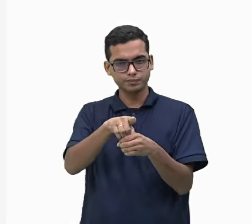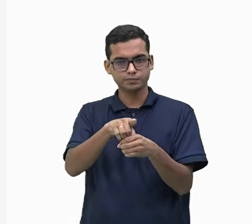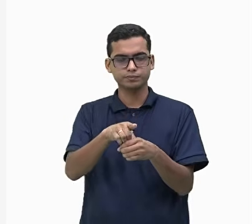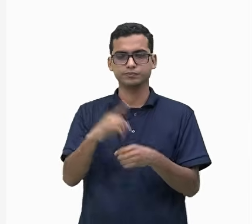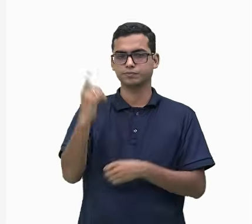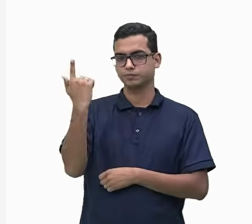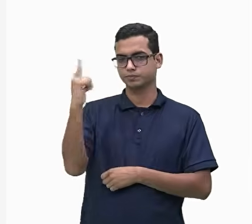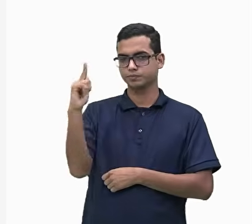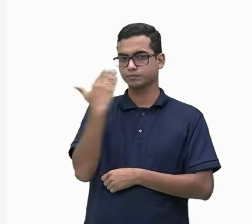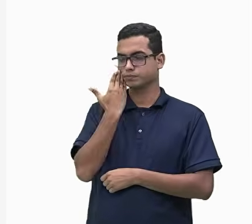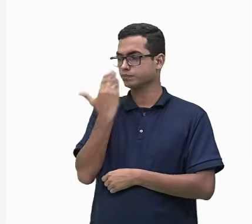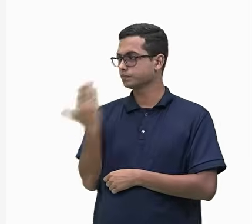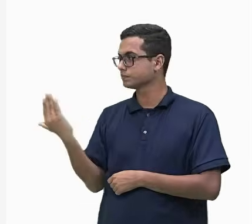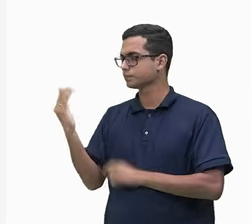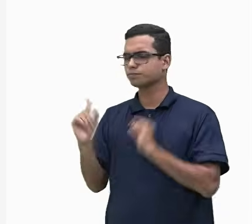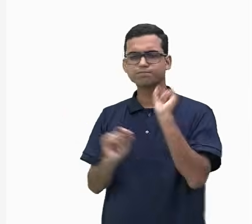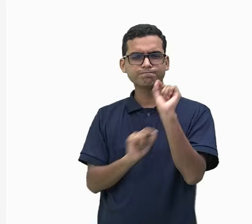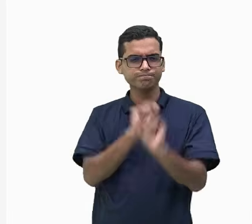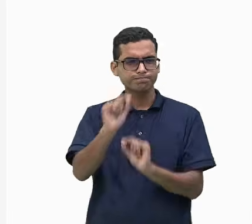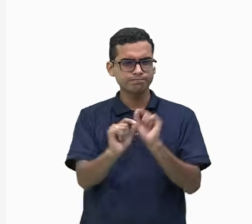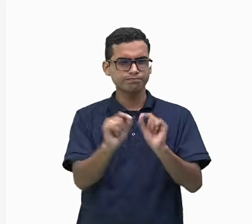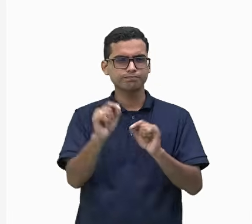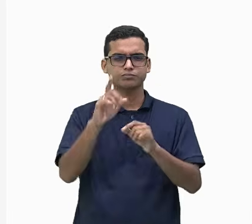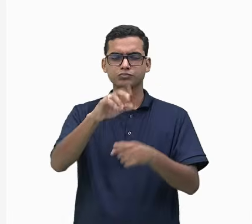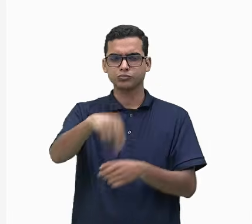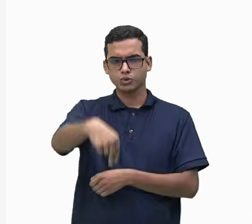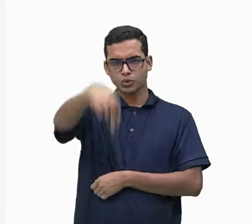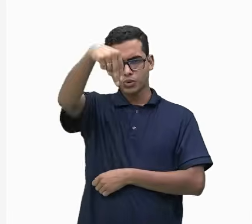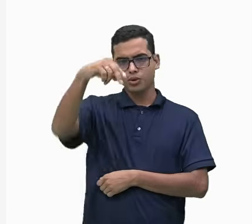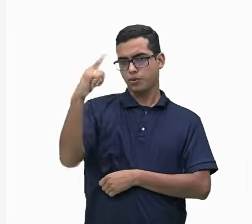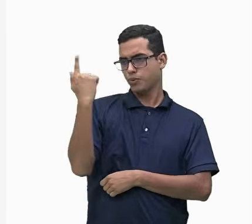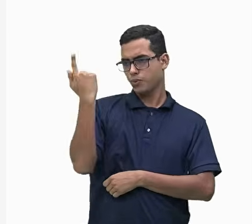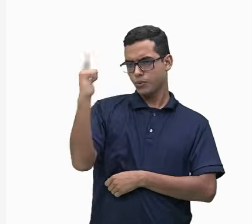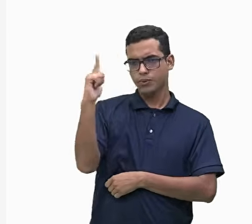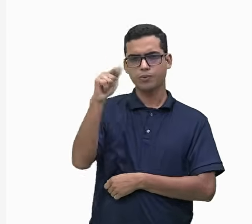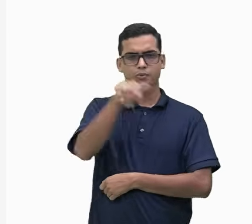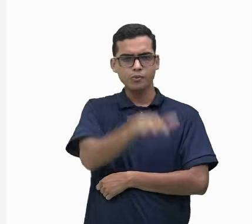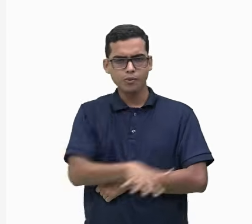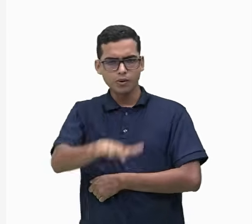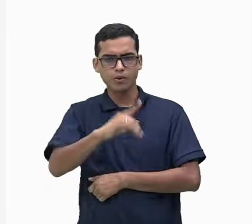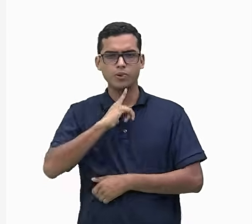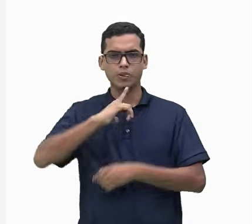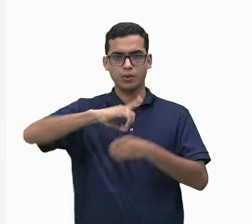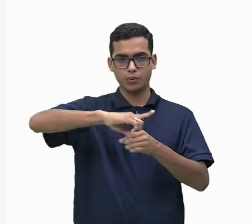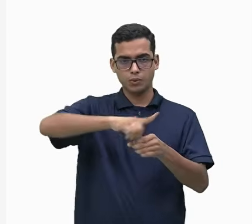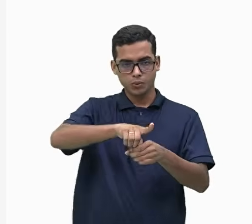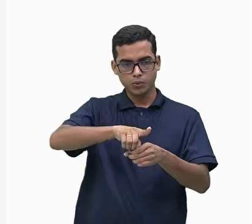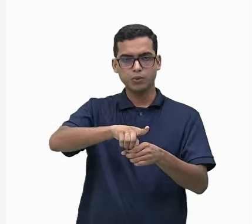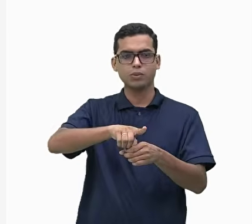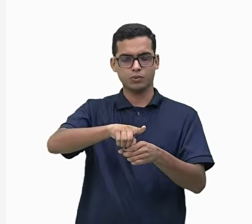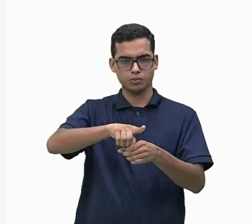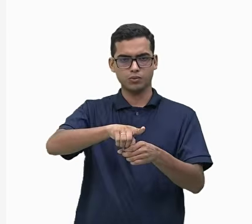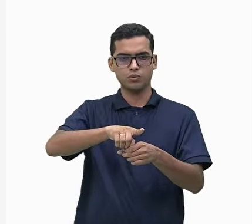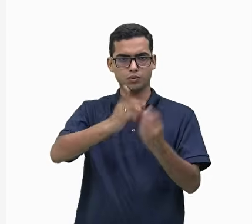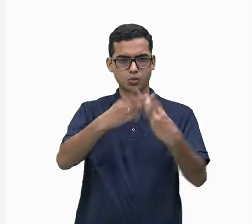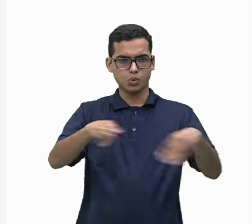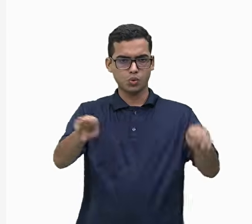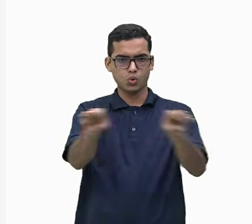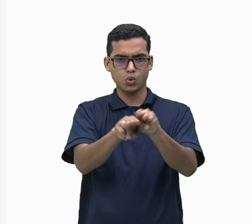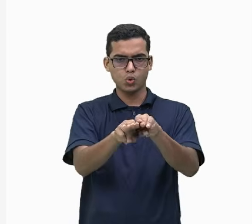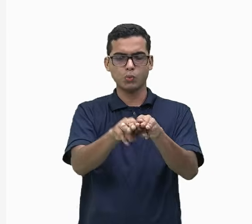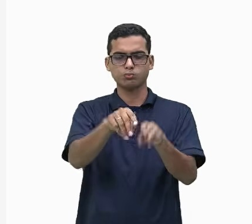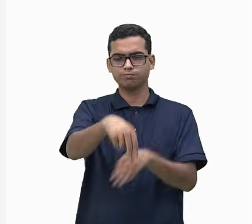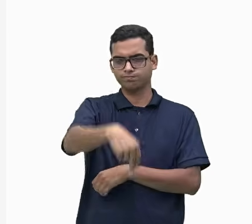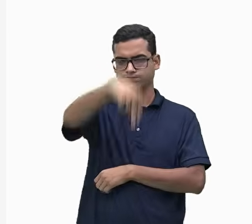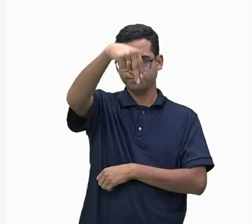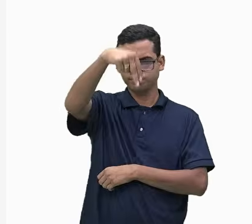o que vai ser o norte geográfico? Vai ser essa área onde se tem aí o polo magnético do norte.